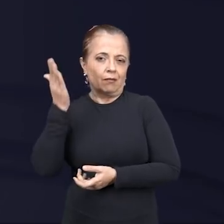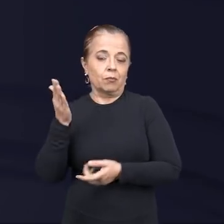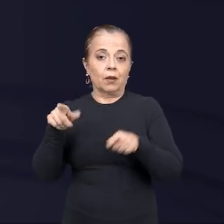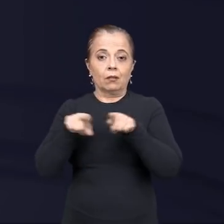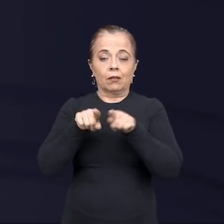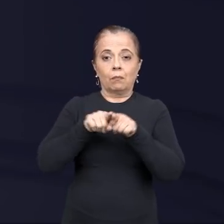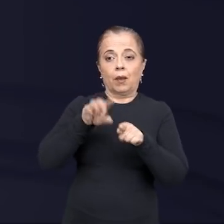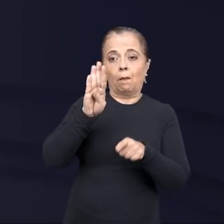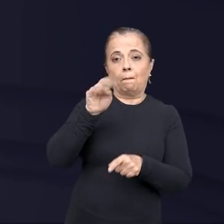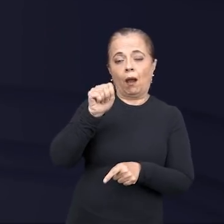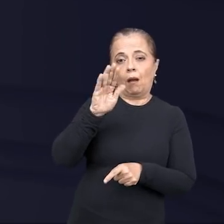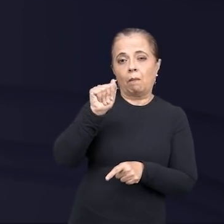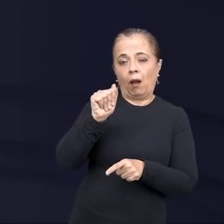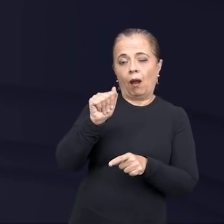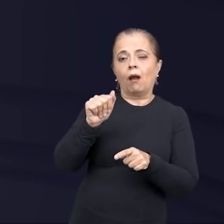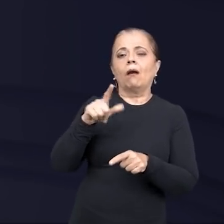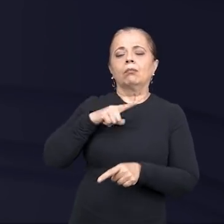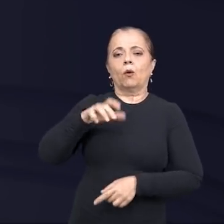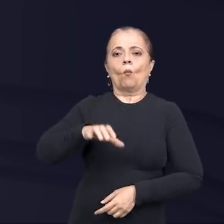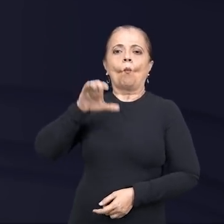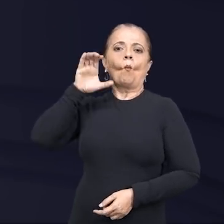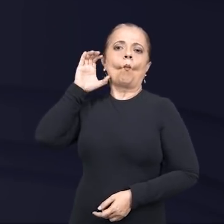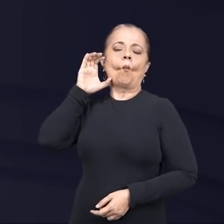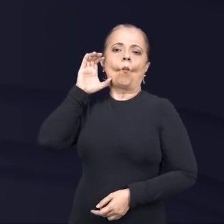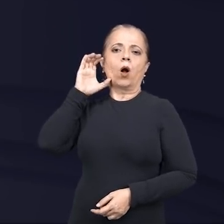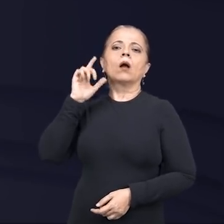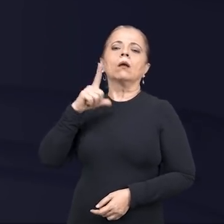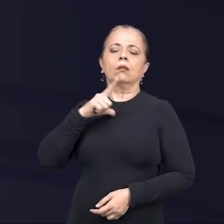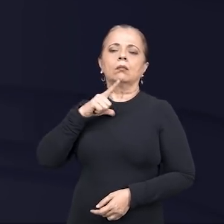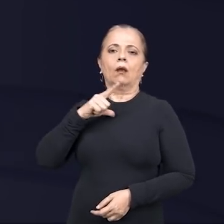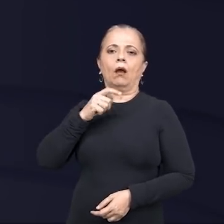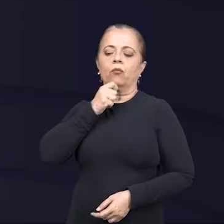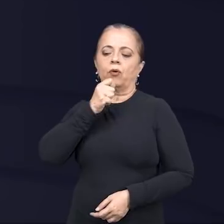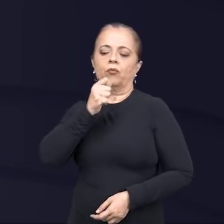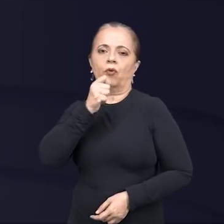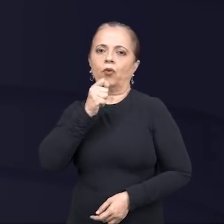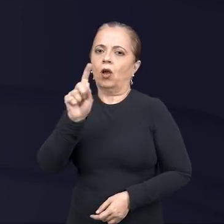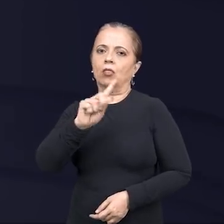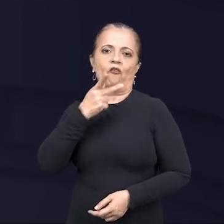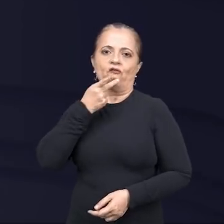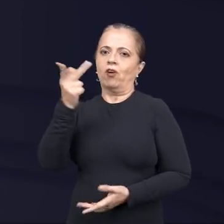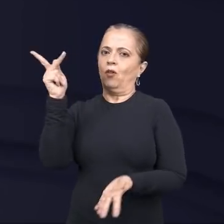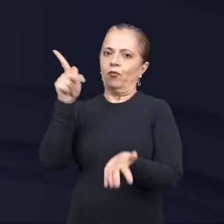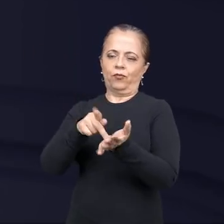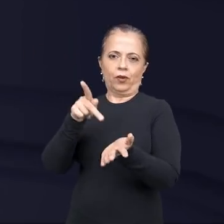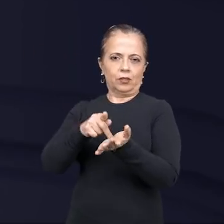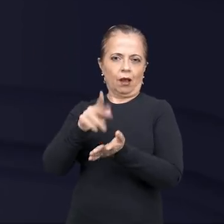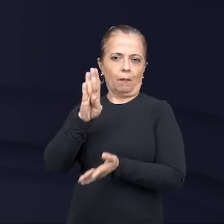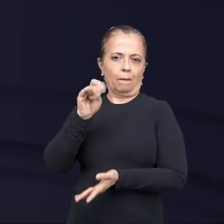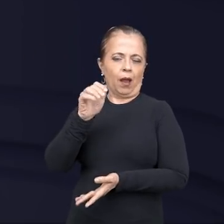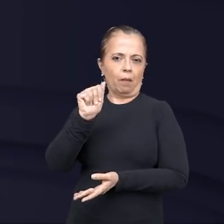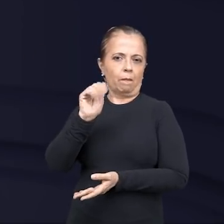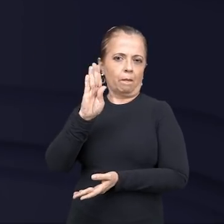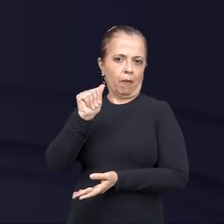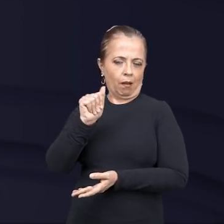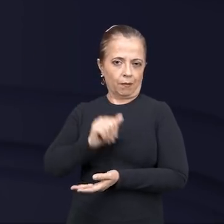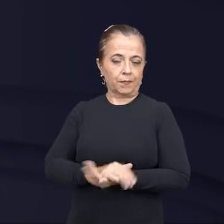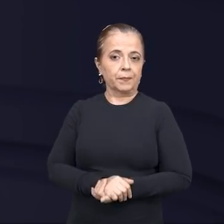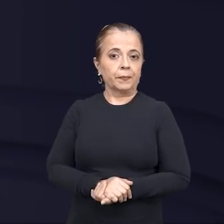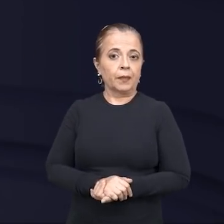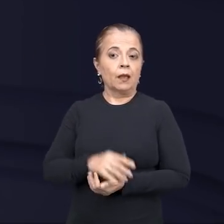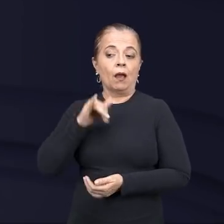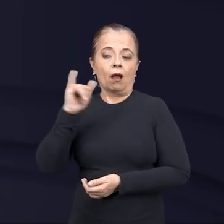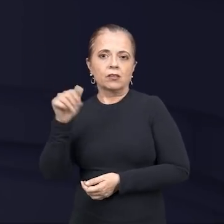Monique, quanto a babá Tainá, que também presta depoimento em sede policial, não tinham falado a verdade, né, quando elas